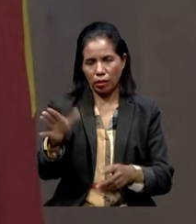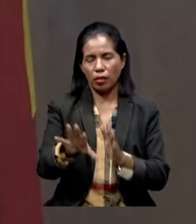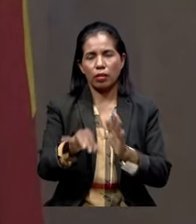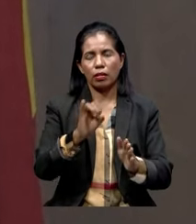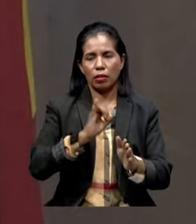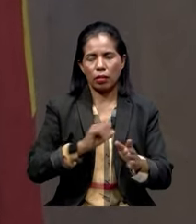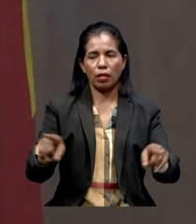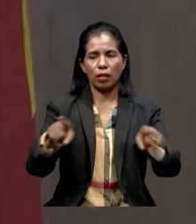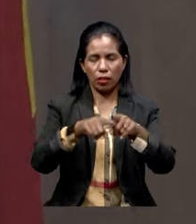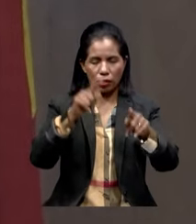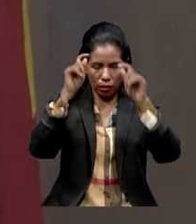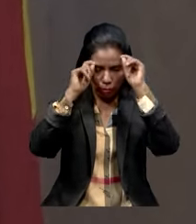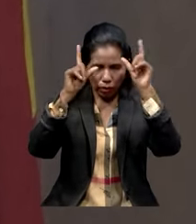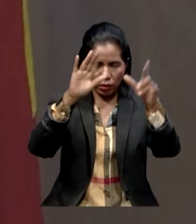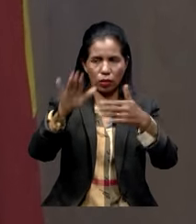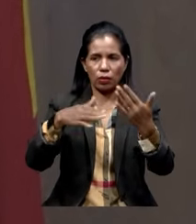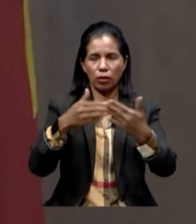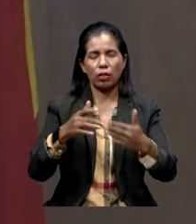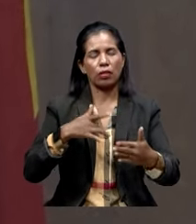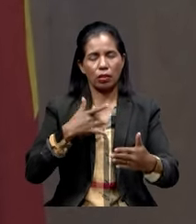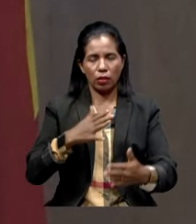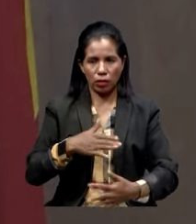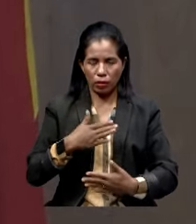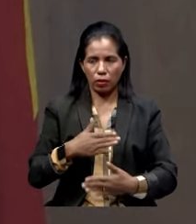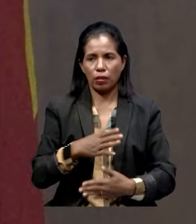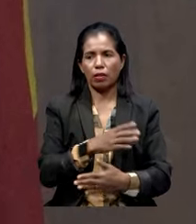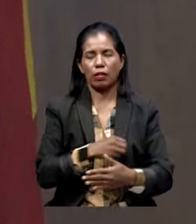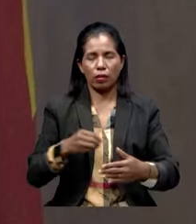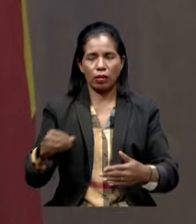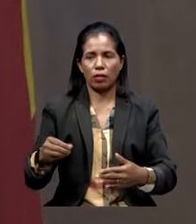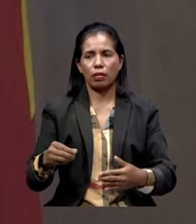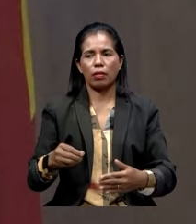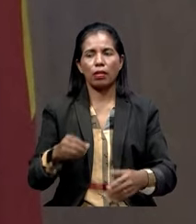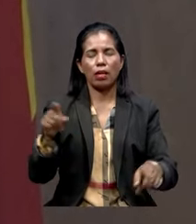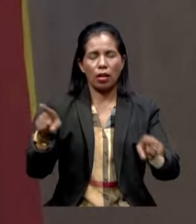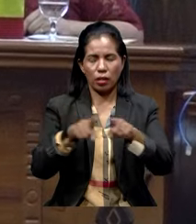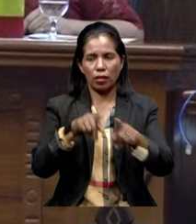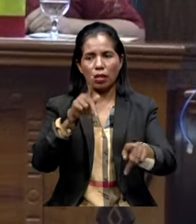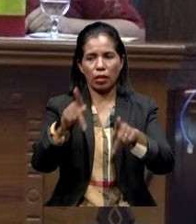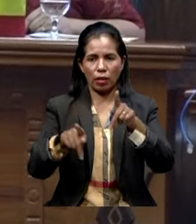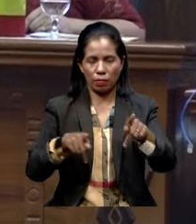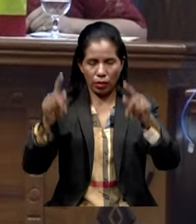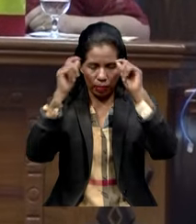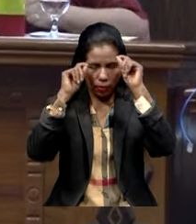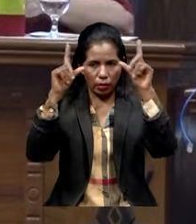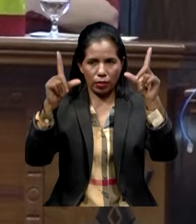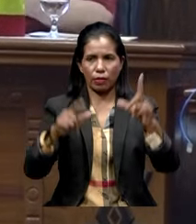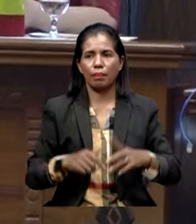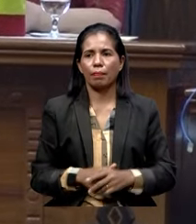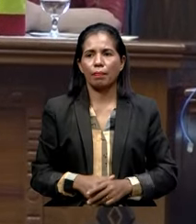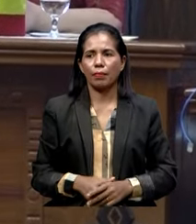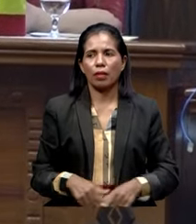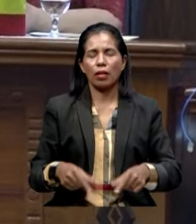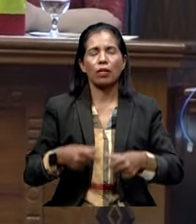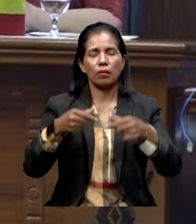os timorenses se possam orgulhar do que este seu cidadão possa ter feito. Atribuição